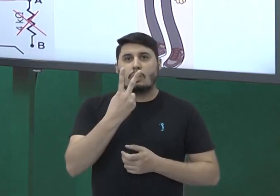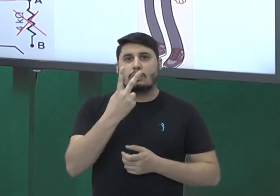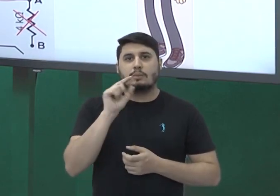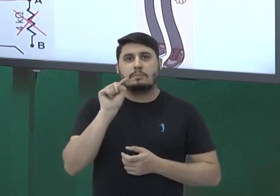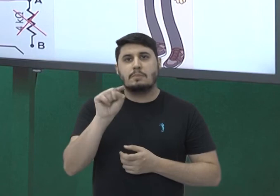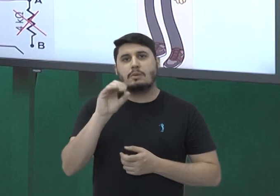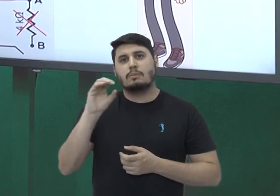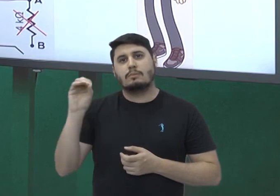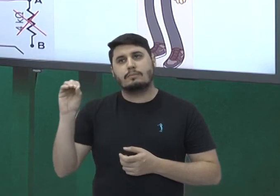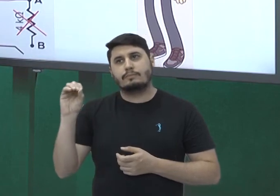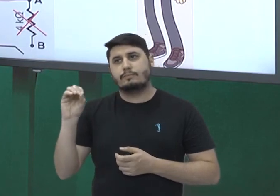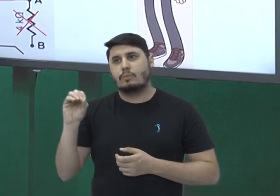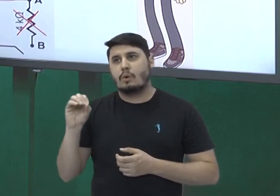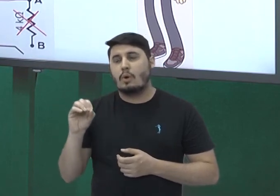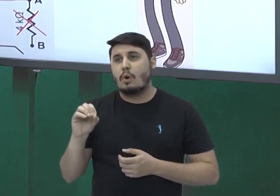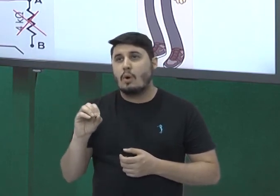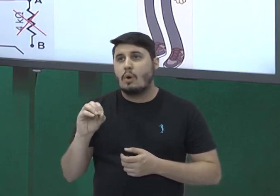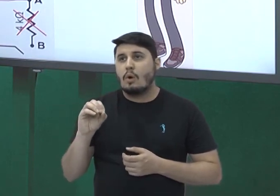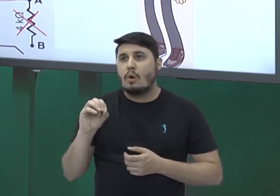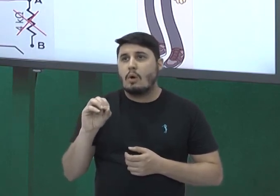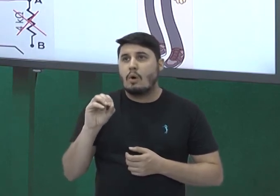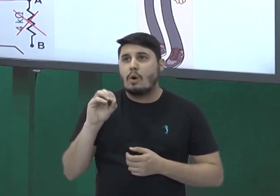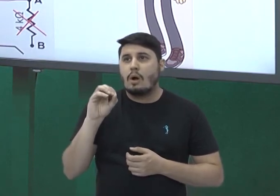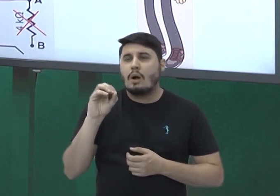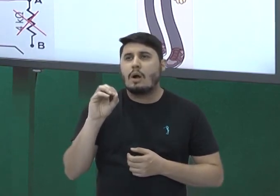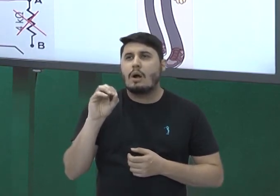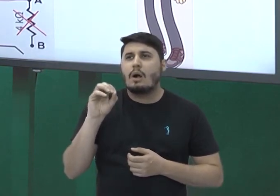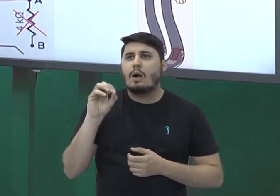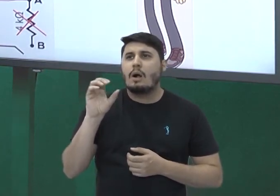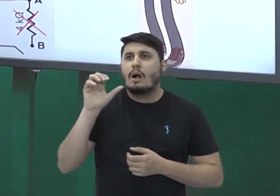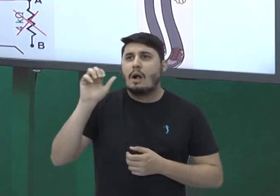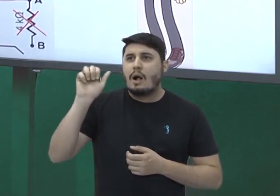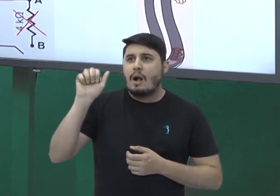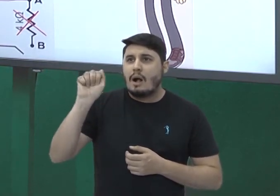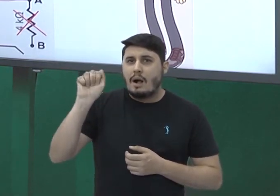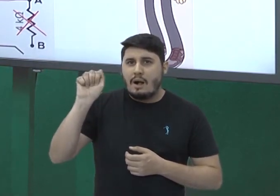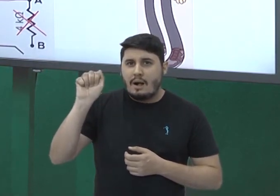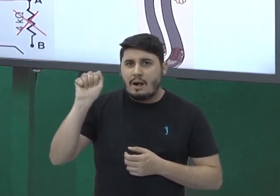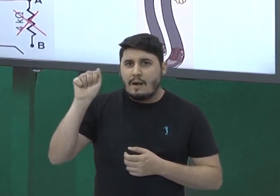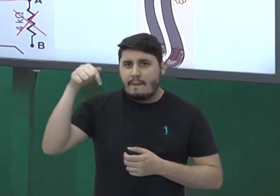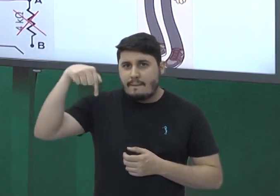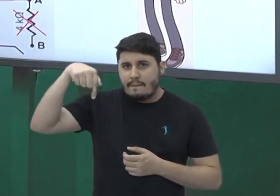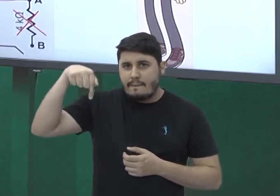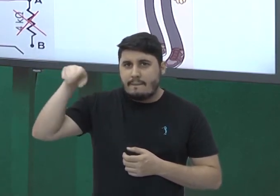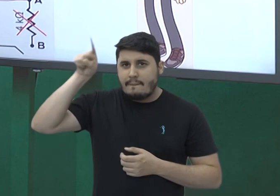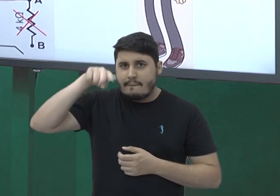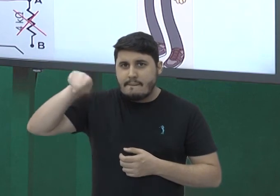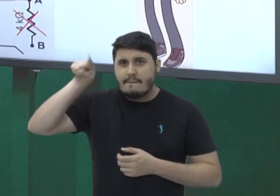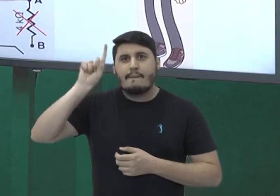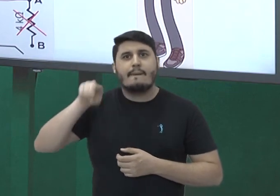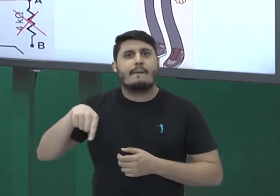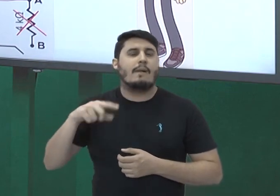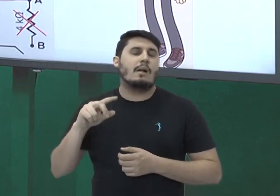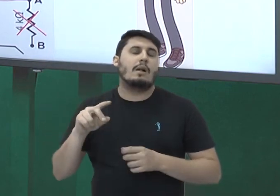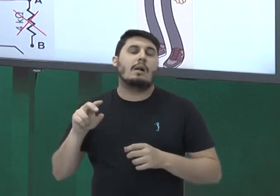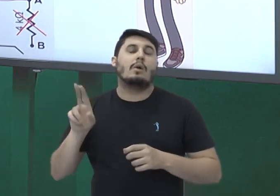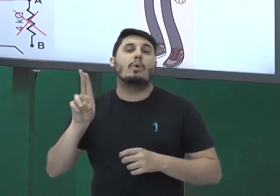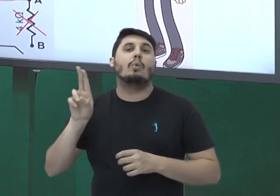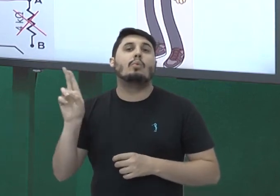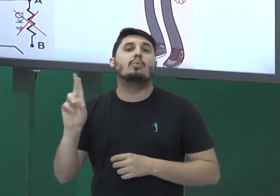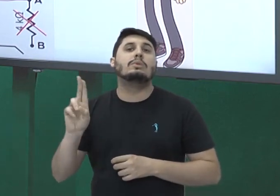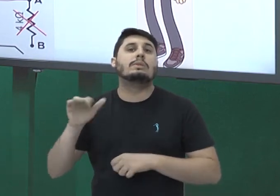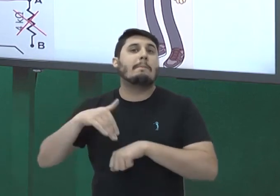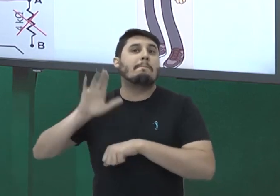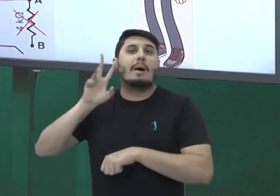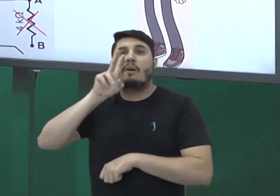ômega maiúsculo, que significa a unidade de medida de resistência, ohm, certo? OHM. Então